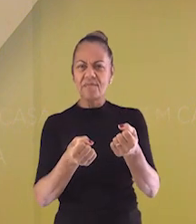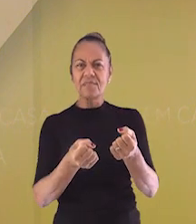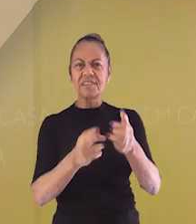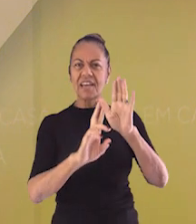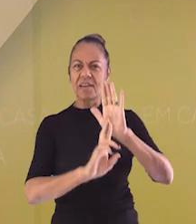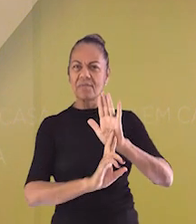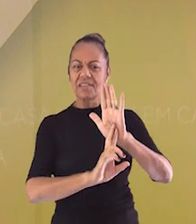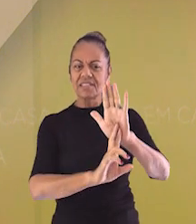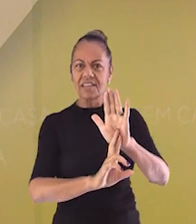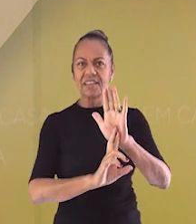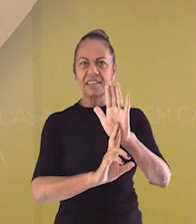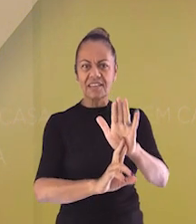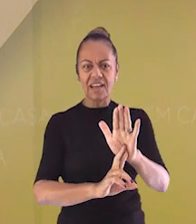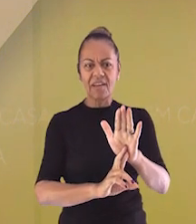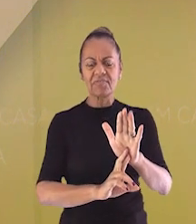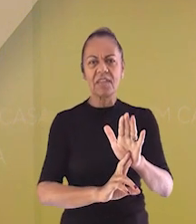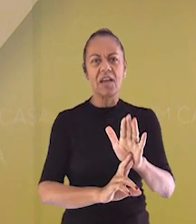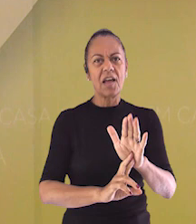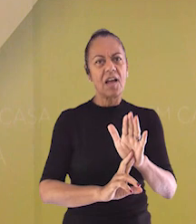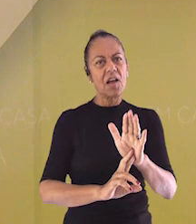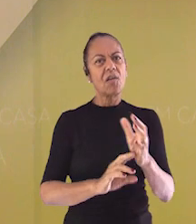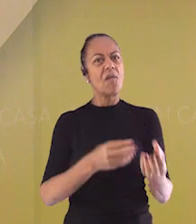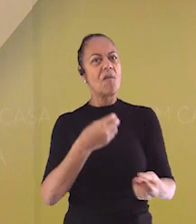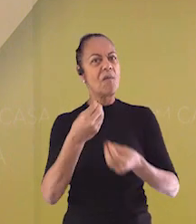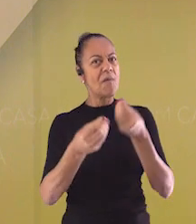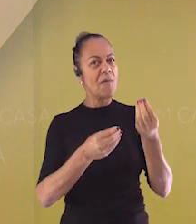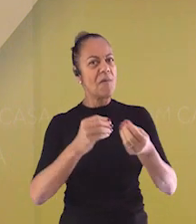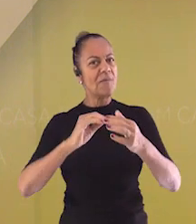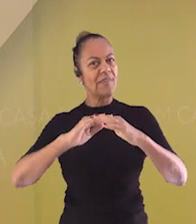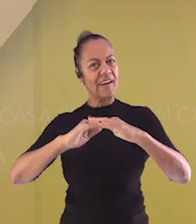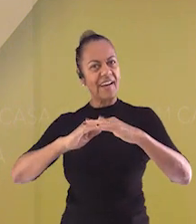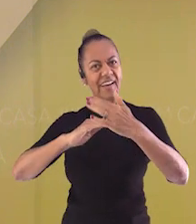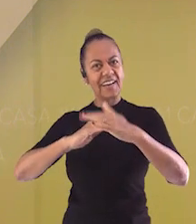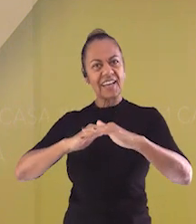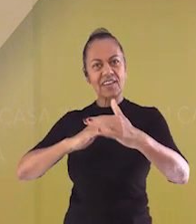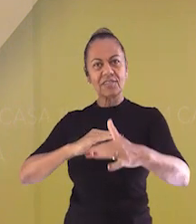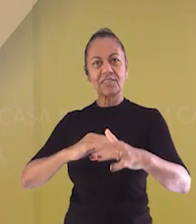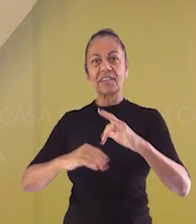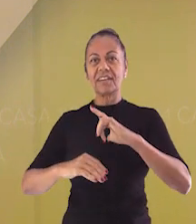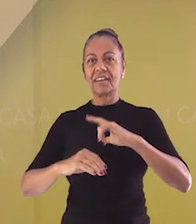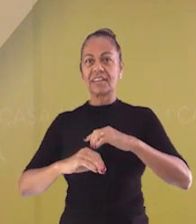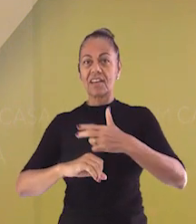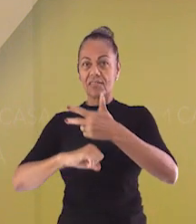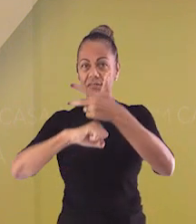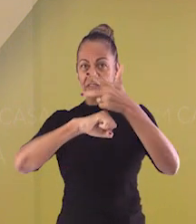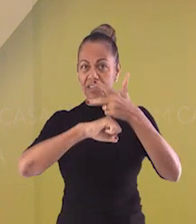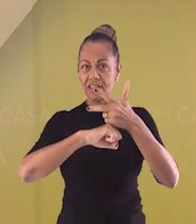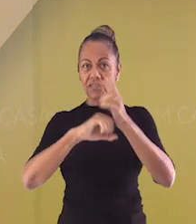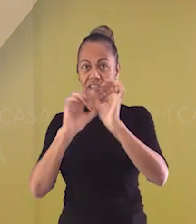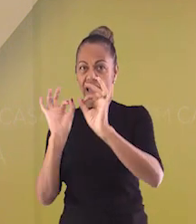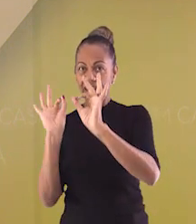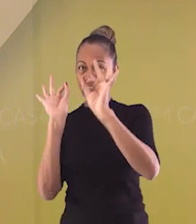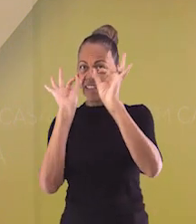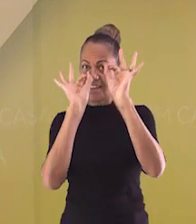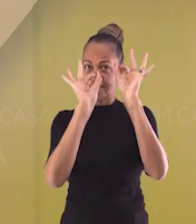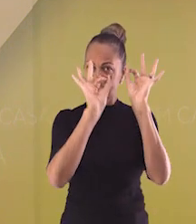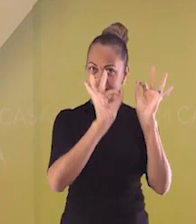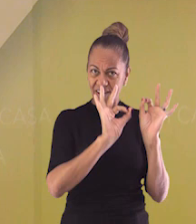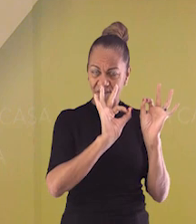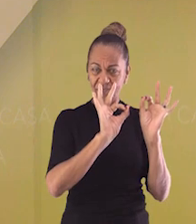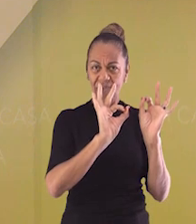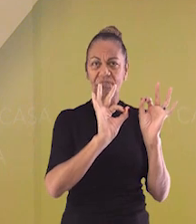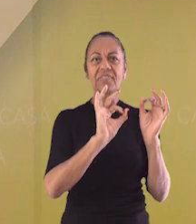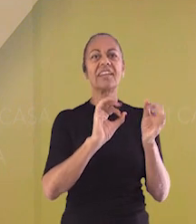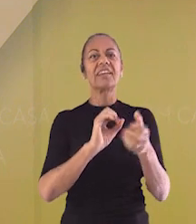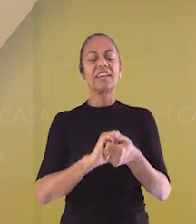relevo? Assistam ao vídeo que preparei para vocês com muita atenção. Depois vocês podem anotar os